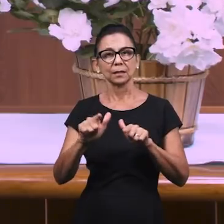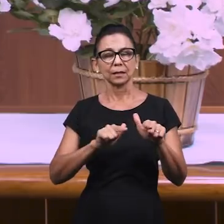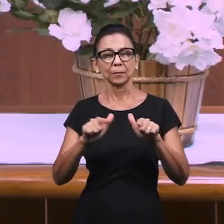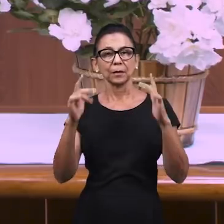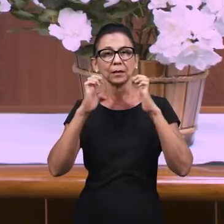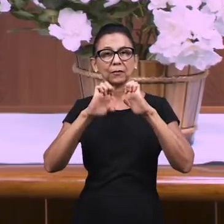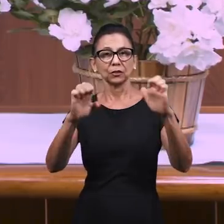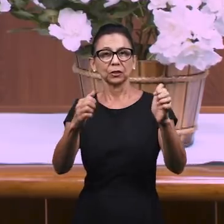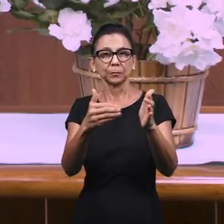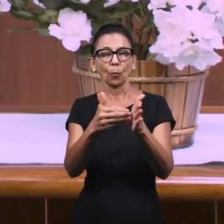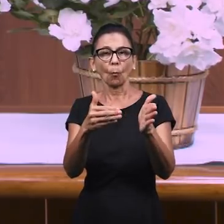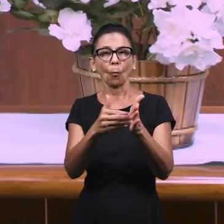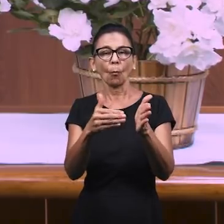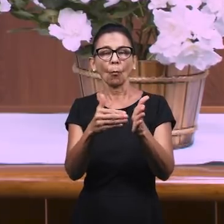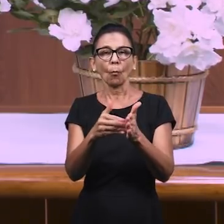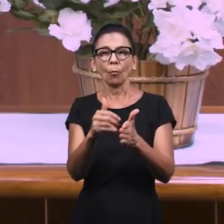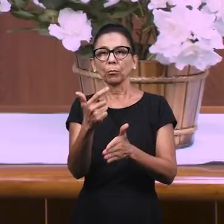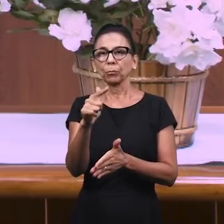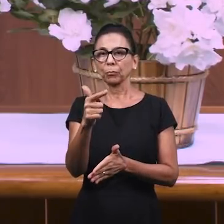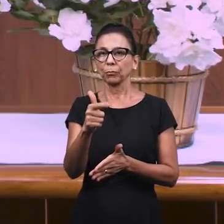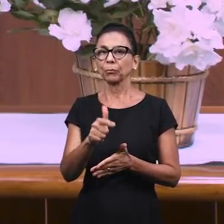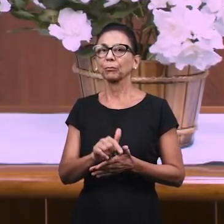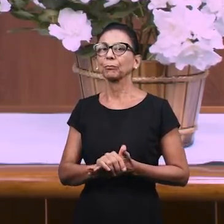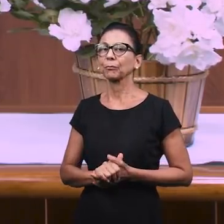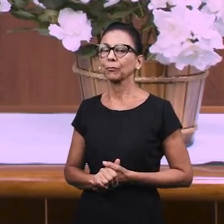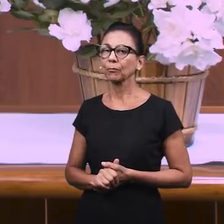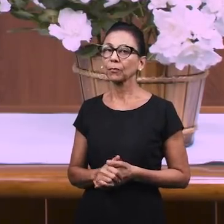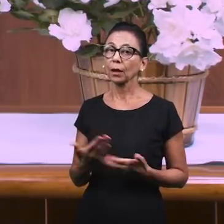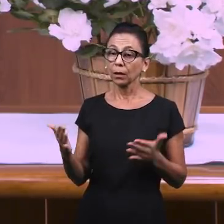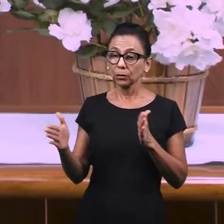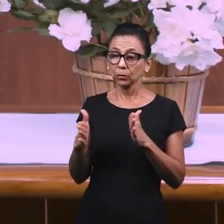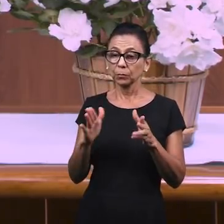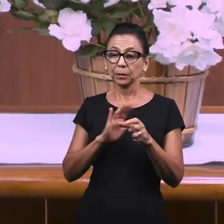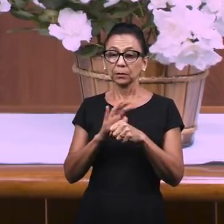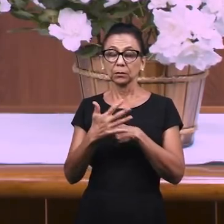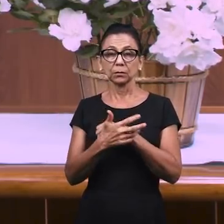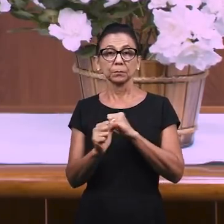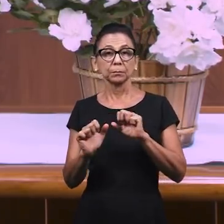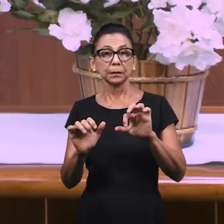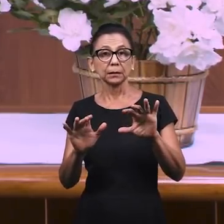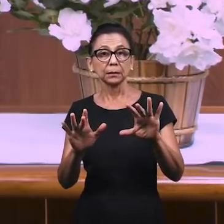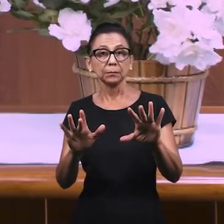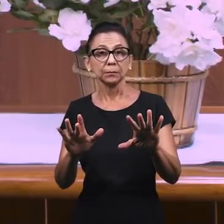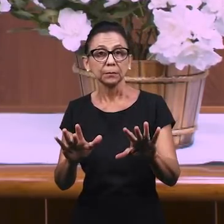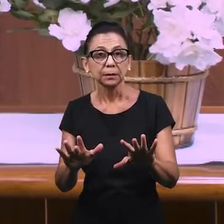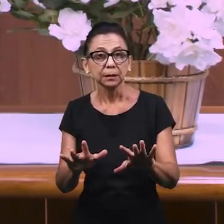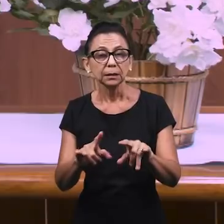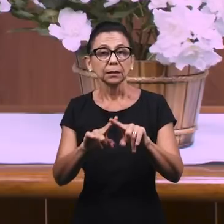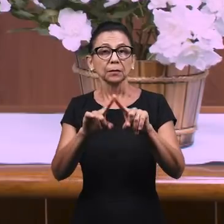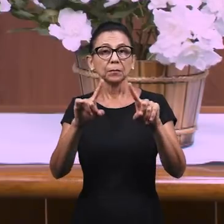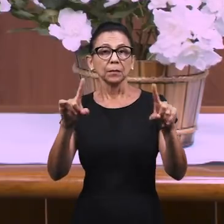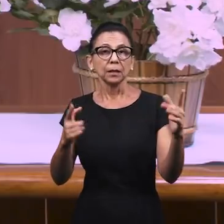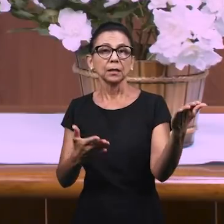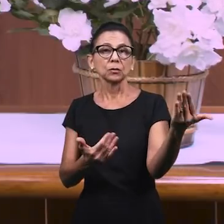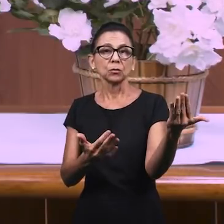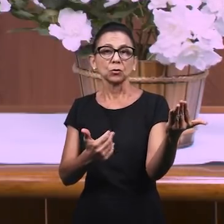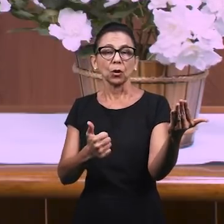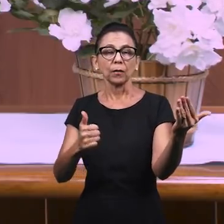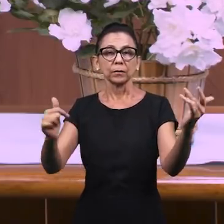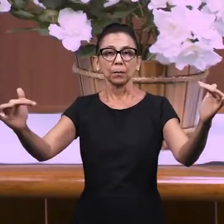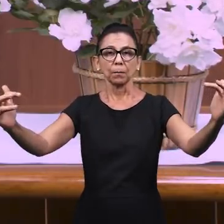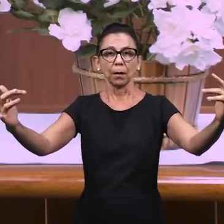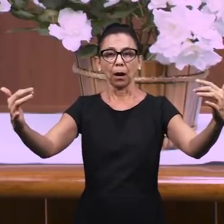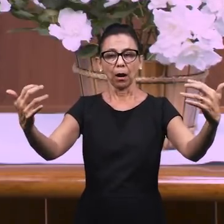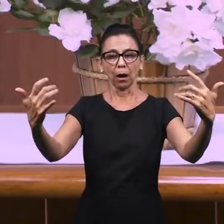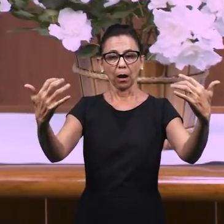nesse momento de pandemia. Veja como é que tem aí a sabedoria do Senhor, né? Que é um trabalho que está agregando os jovens nas